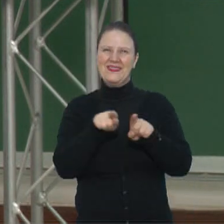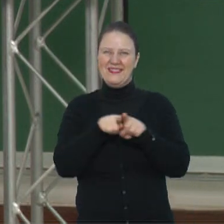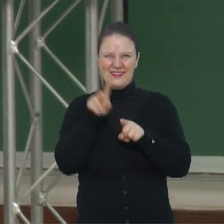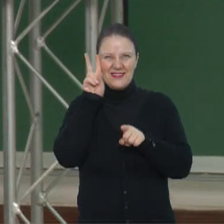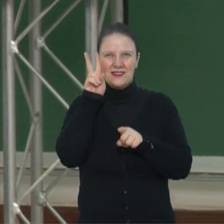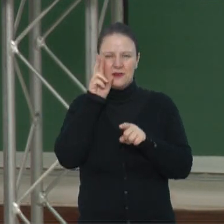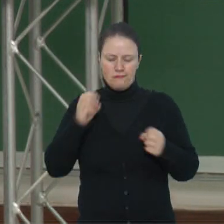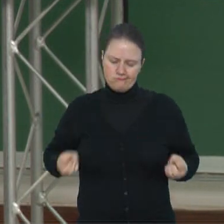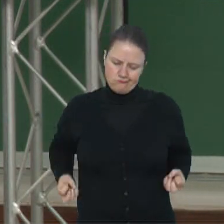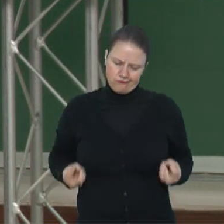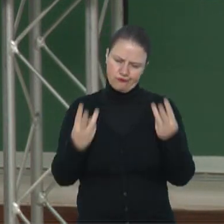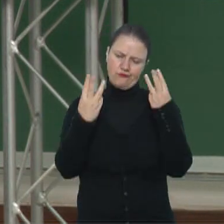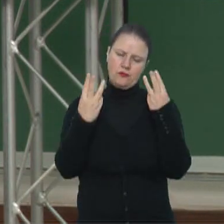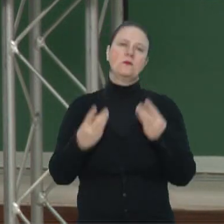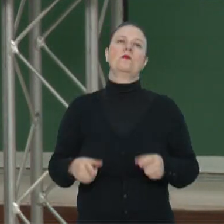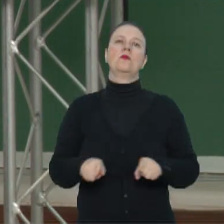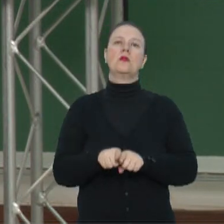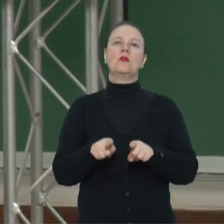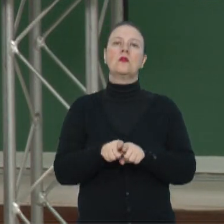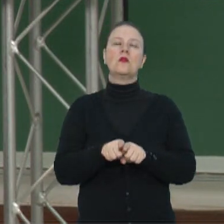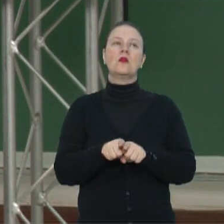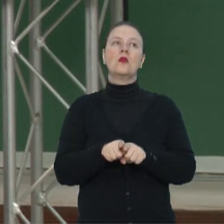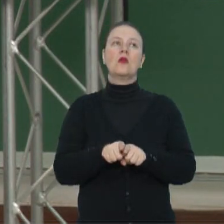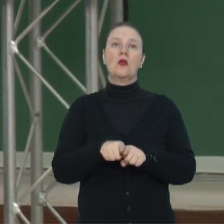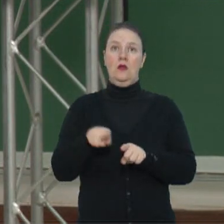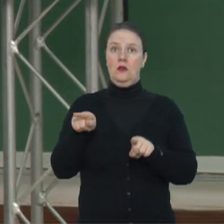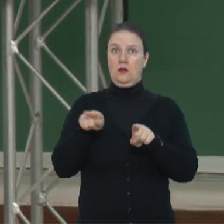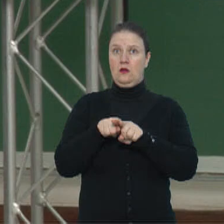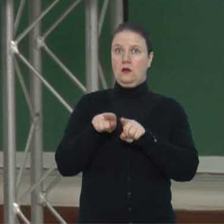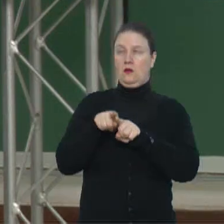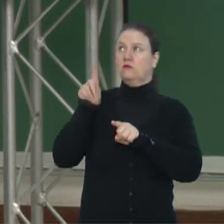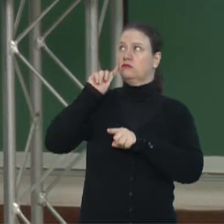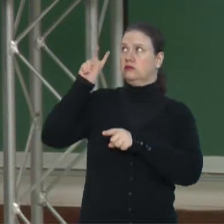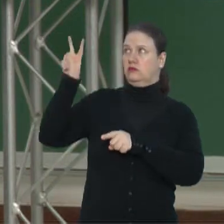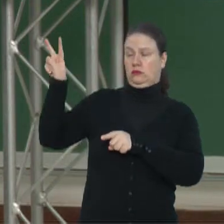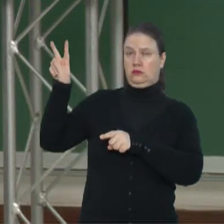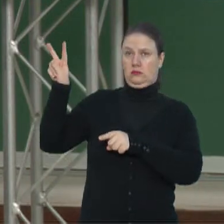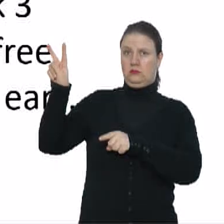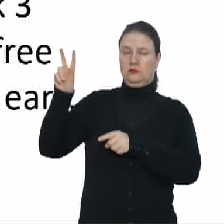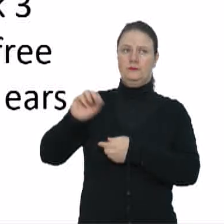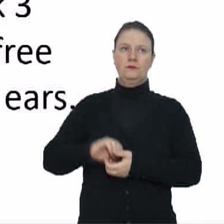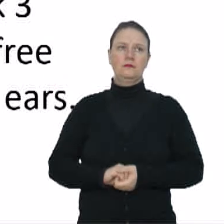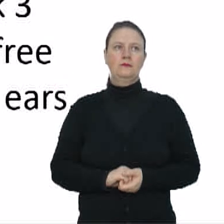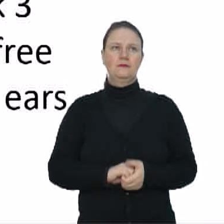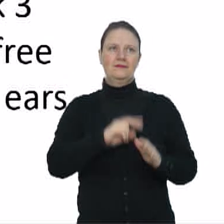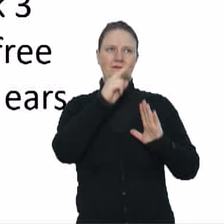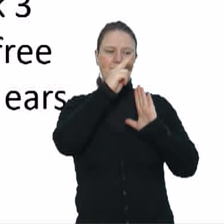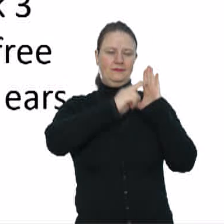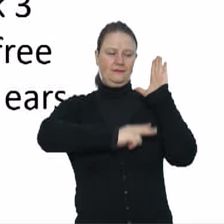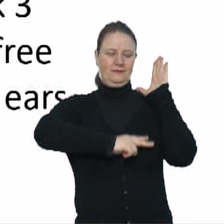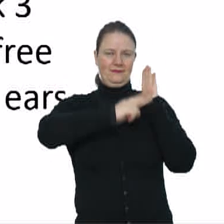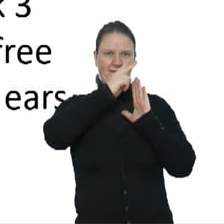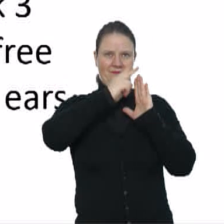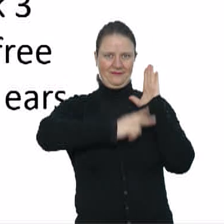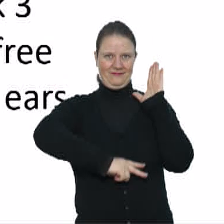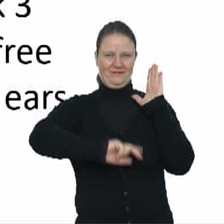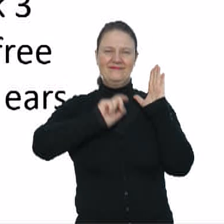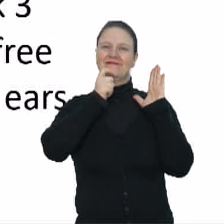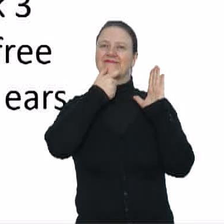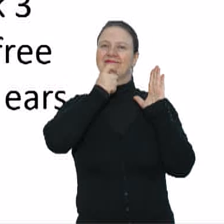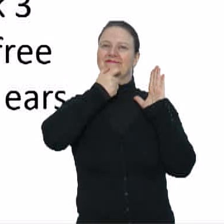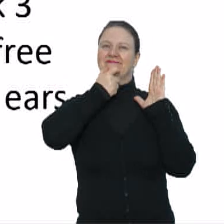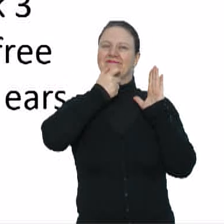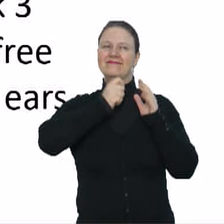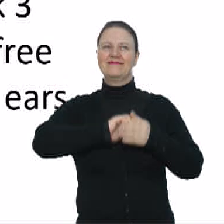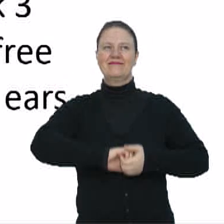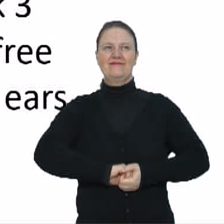a Taylor Swift, e ela também faz parte dessa campanha. E ali diz assim, ó, in this business, you've got to be